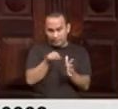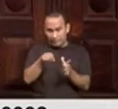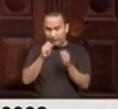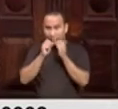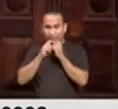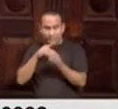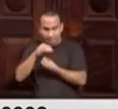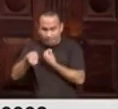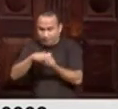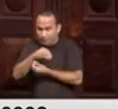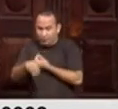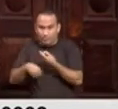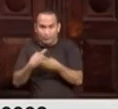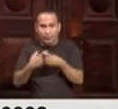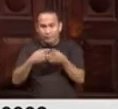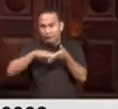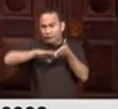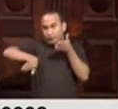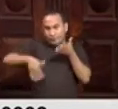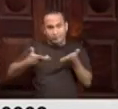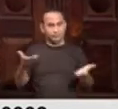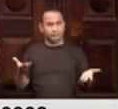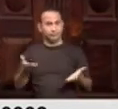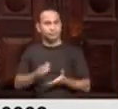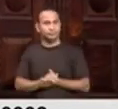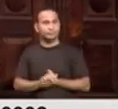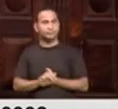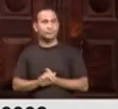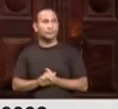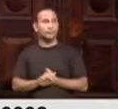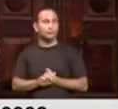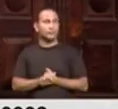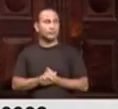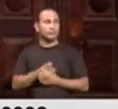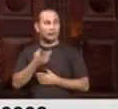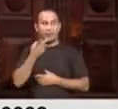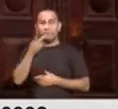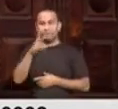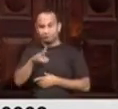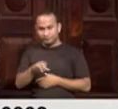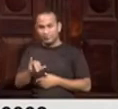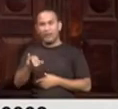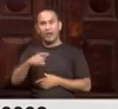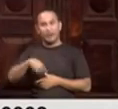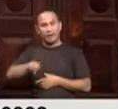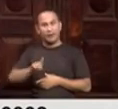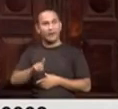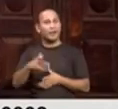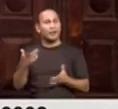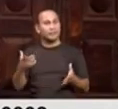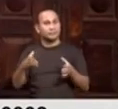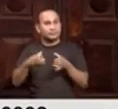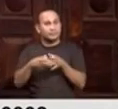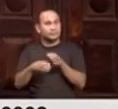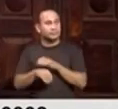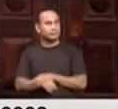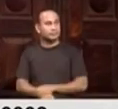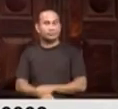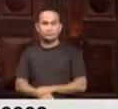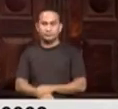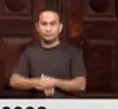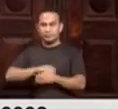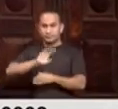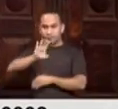não foram retiradas nesta decisão. Aí a Assembleia vai estar indo além do que lhe cabe, além do que